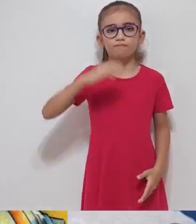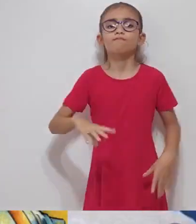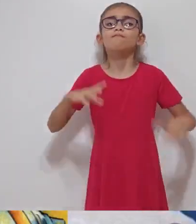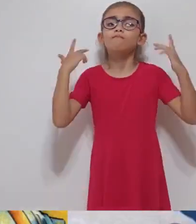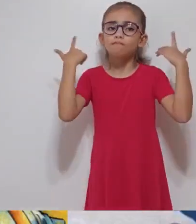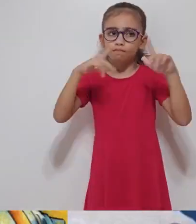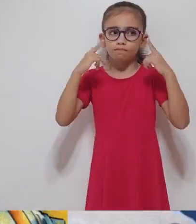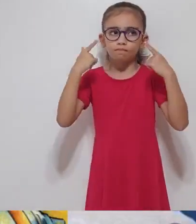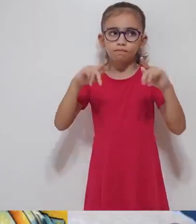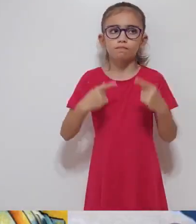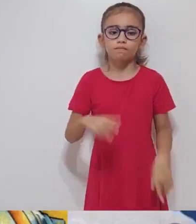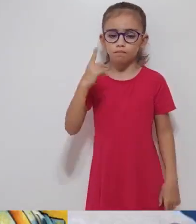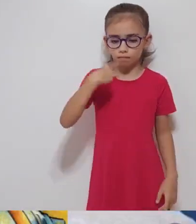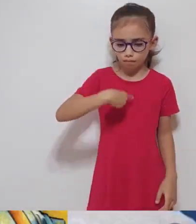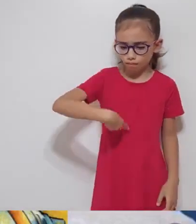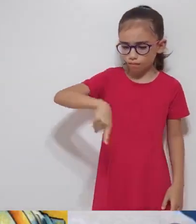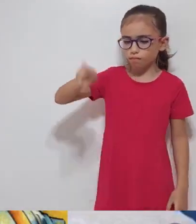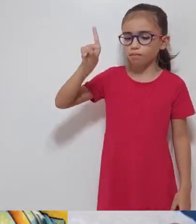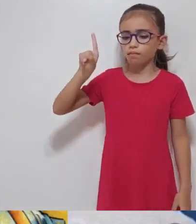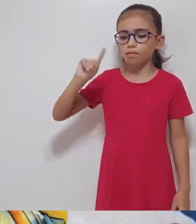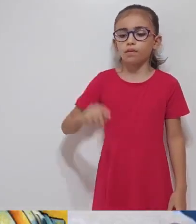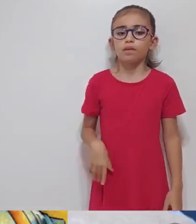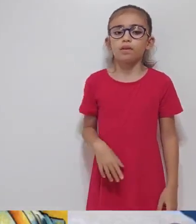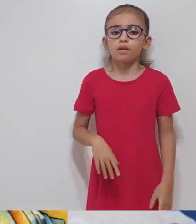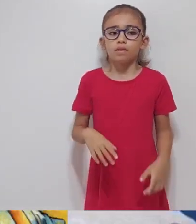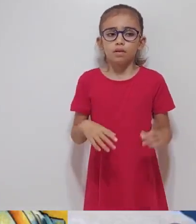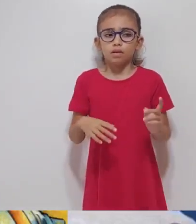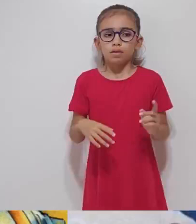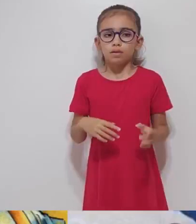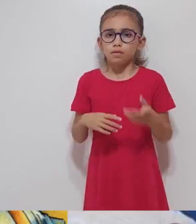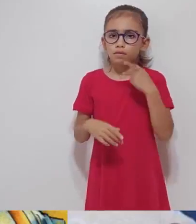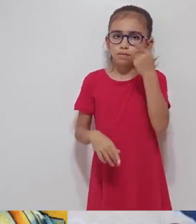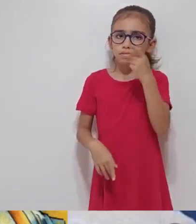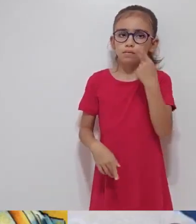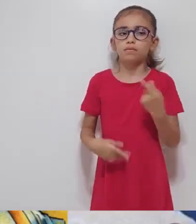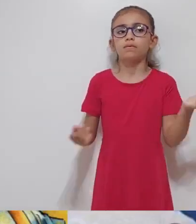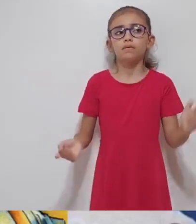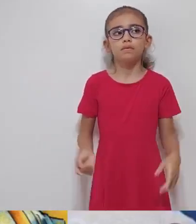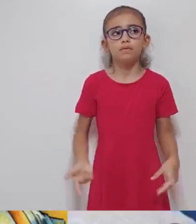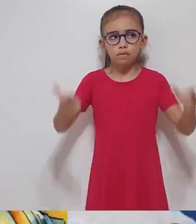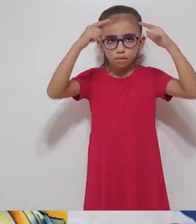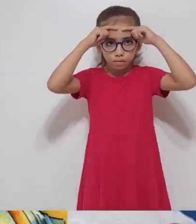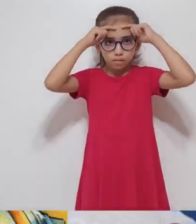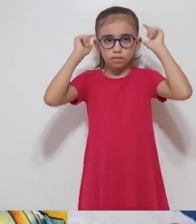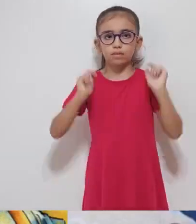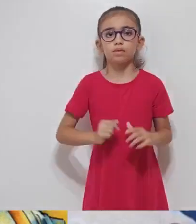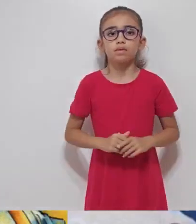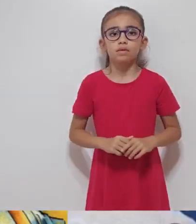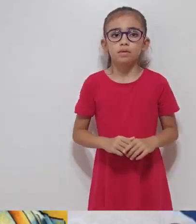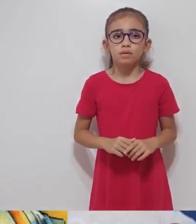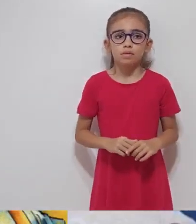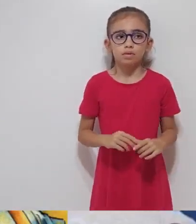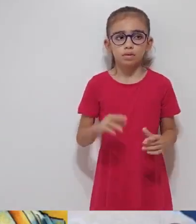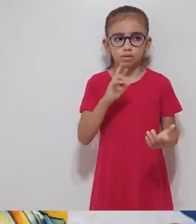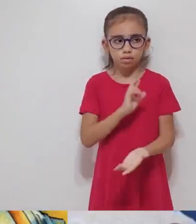profeta corajoso, ele foi lá e falou com aquele rei o que o Senhor mandou, porque